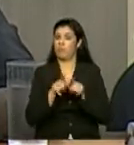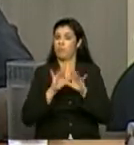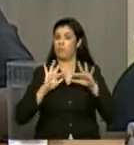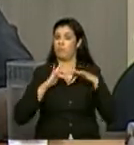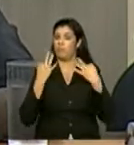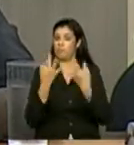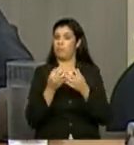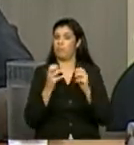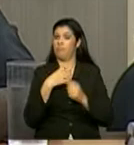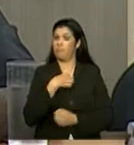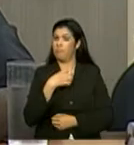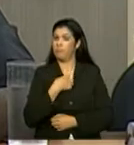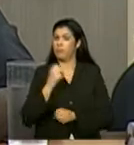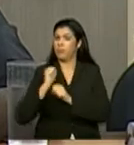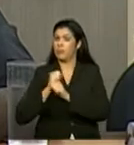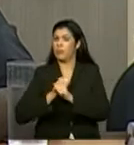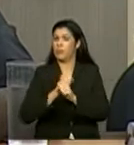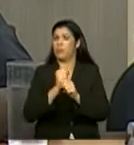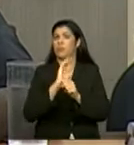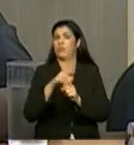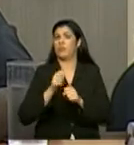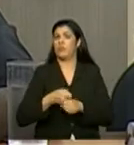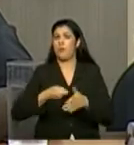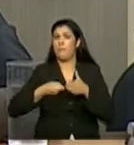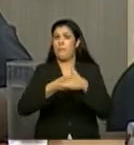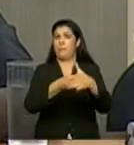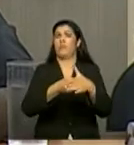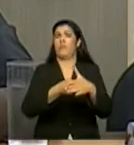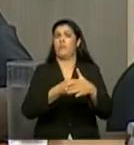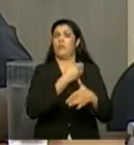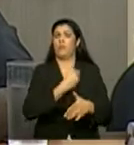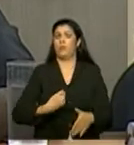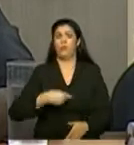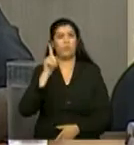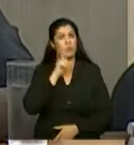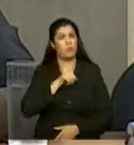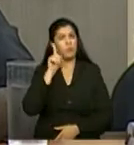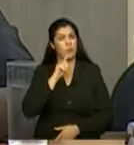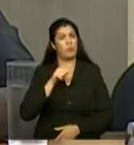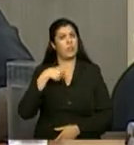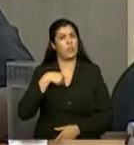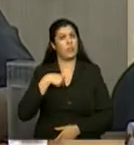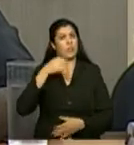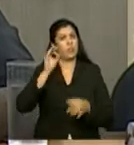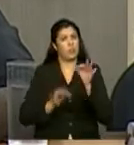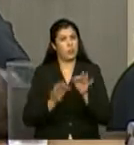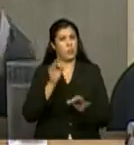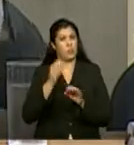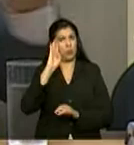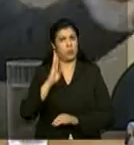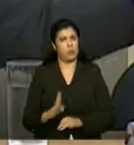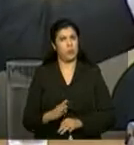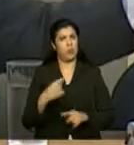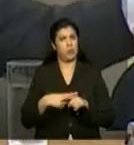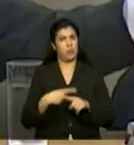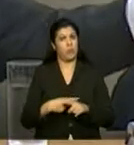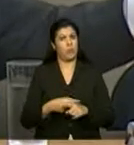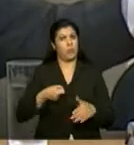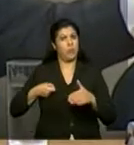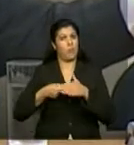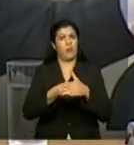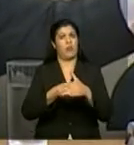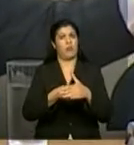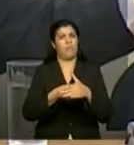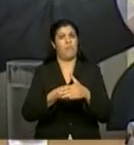estamos há anos tentando processar o governo americano aqui no nosso judiciário é pelo golpe de estado não